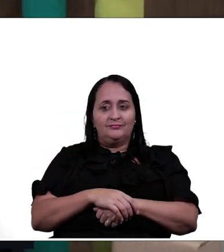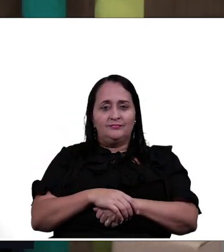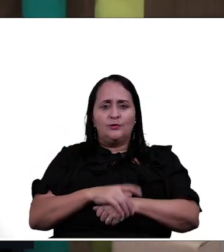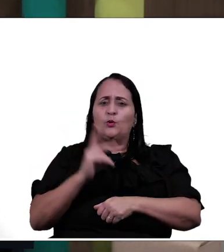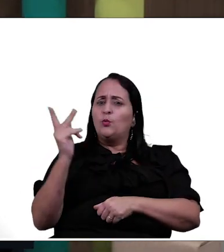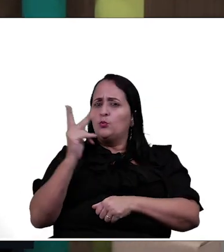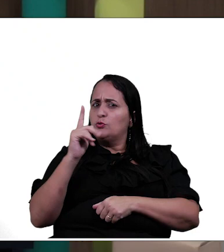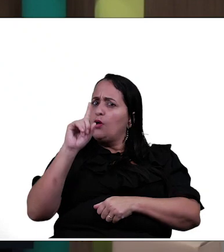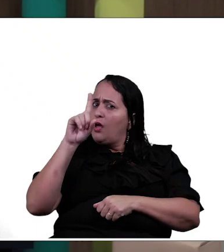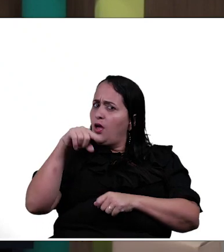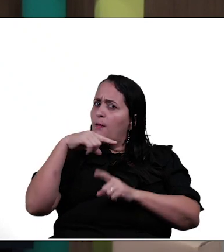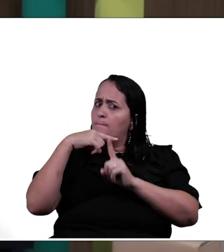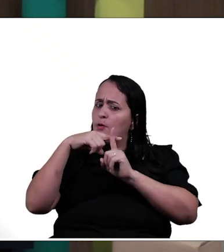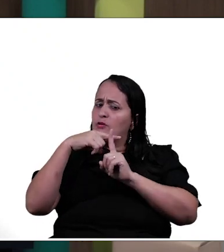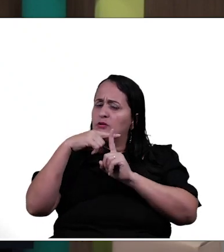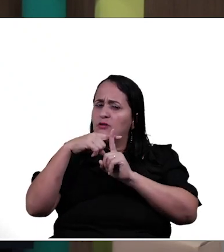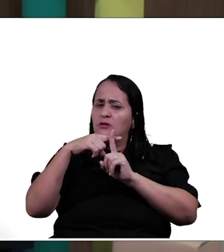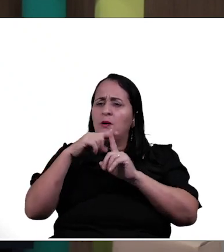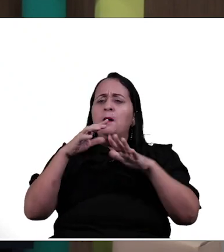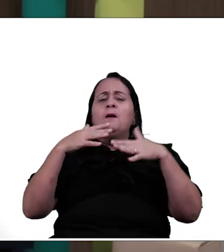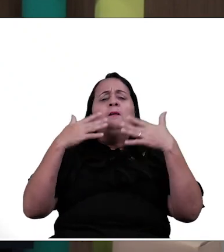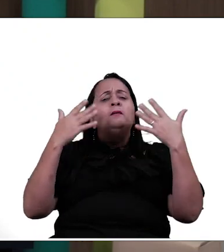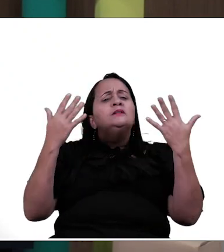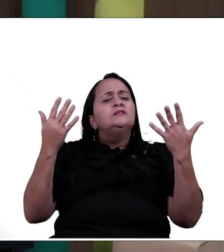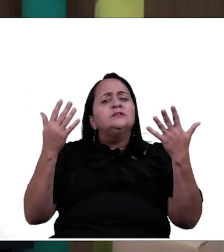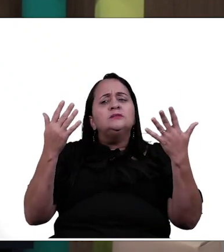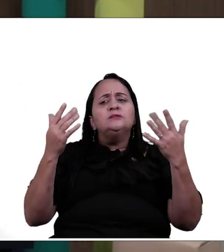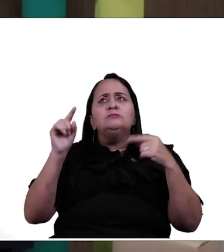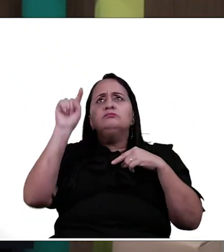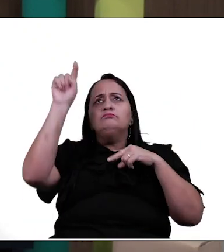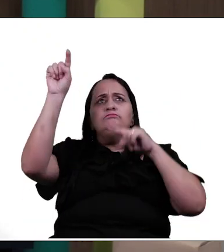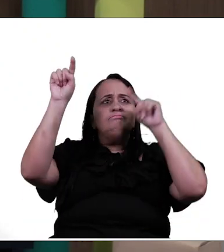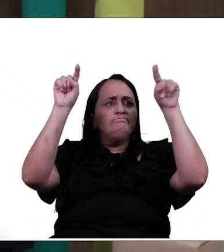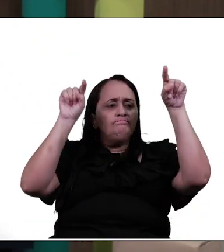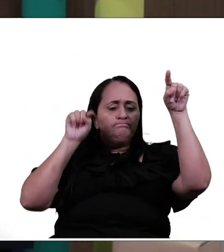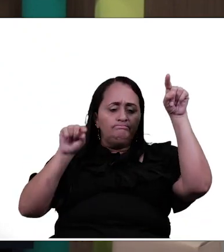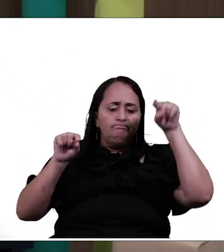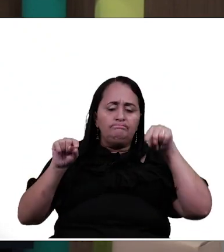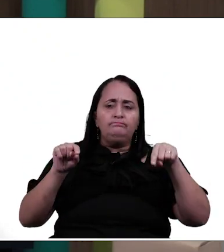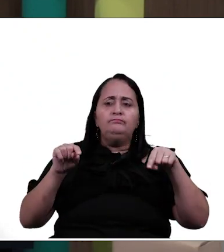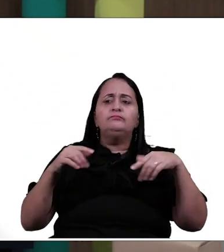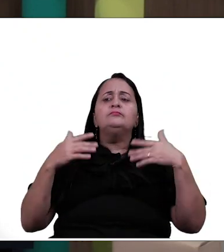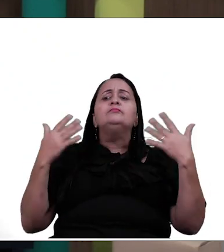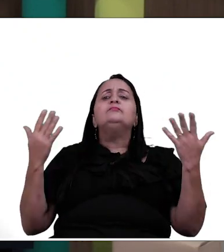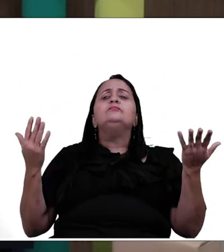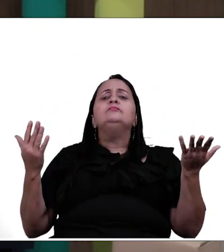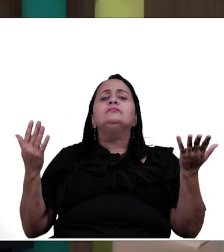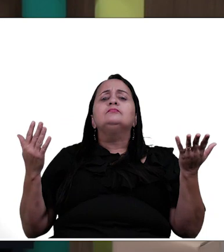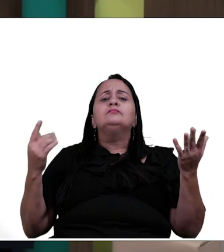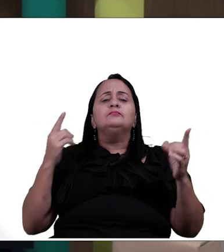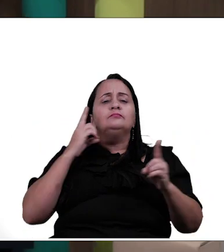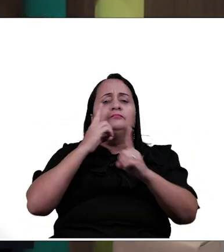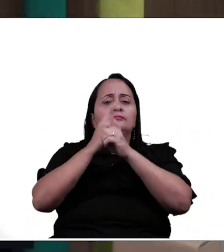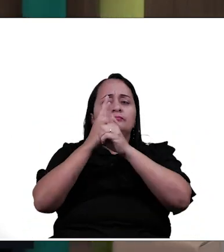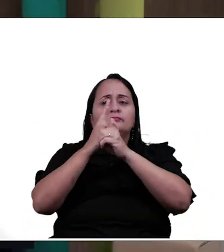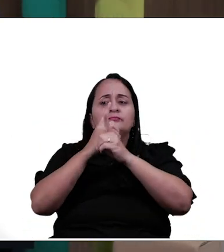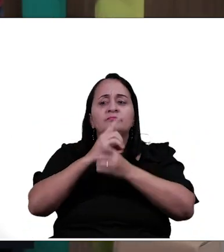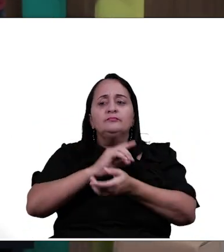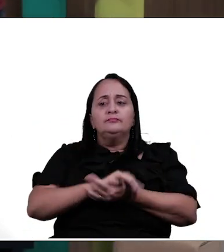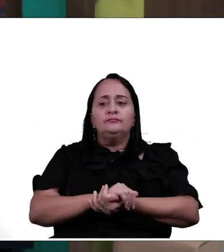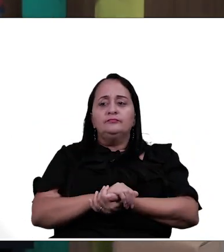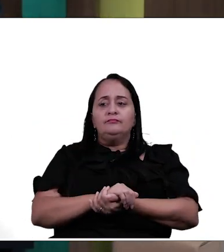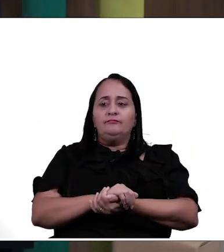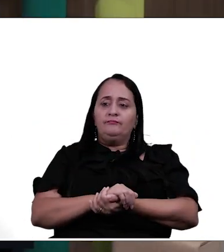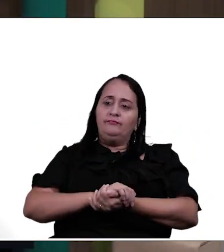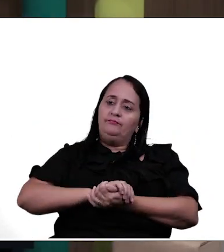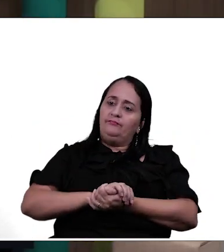de 36. A raiz de 36 é o número 6, que